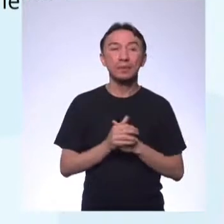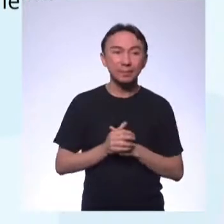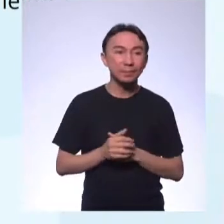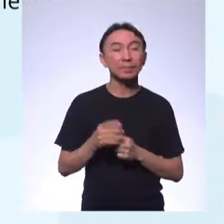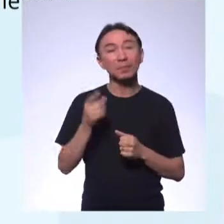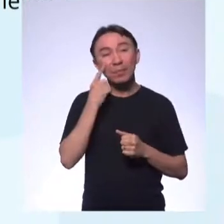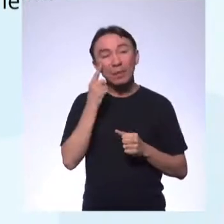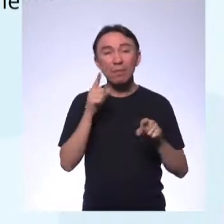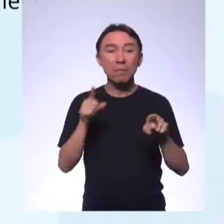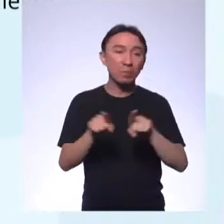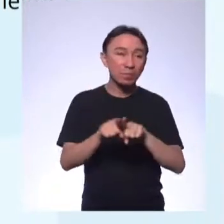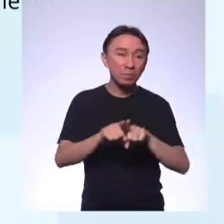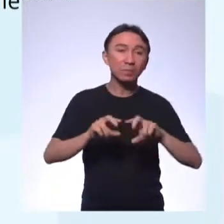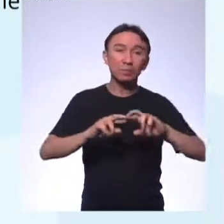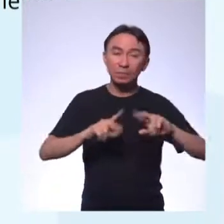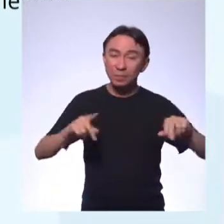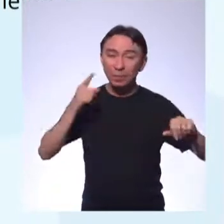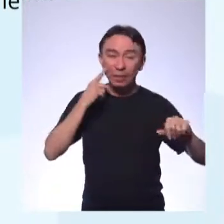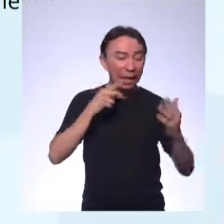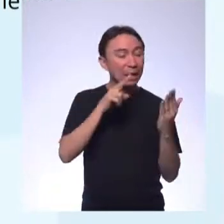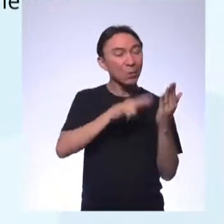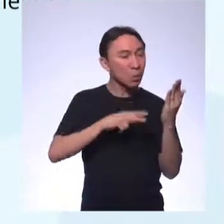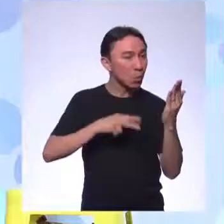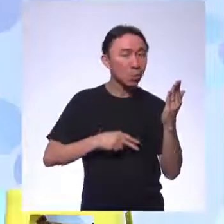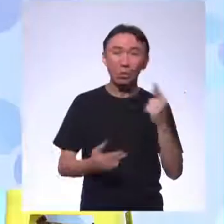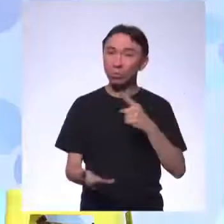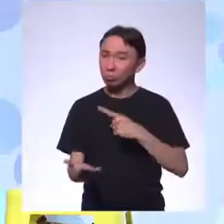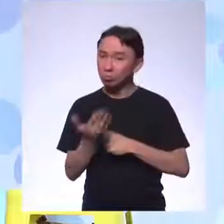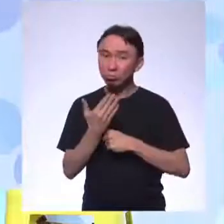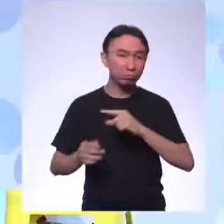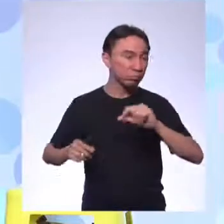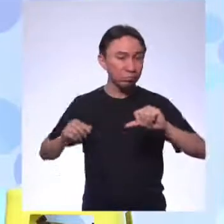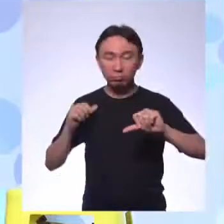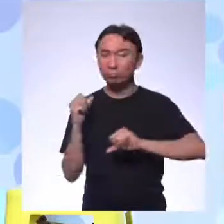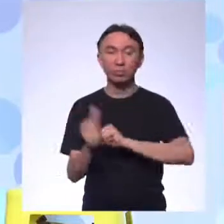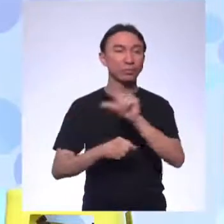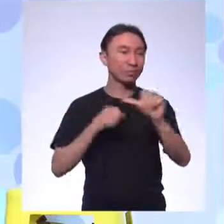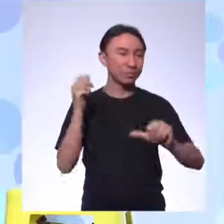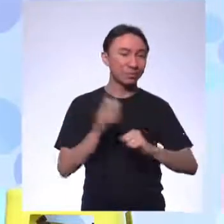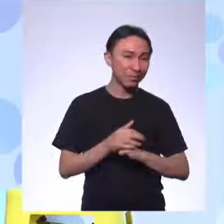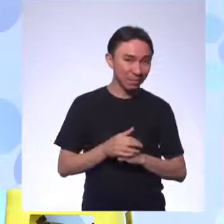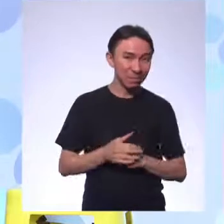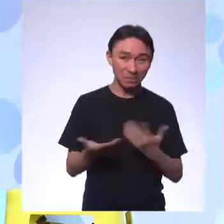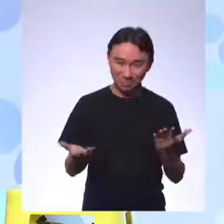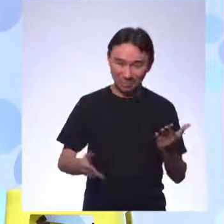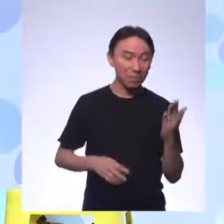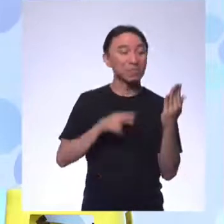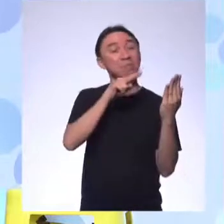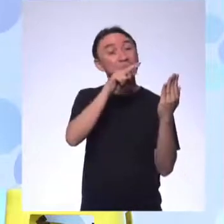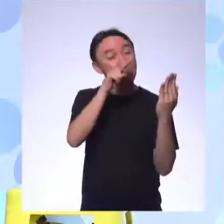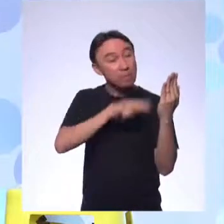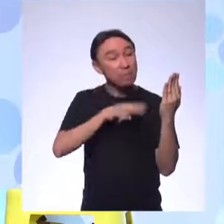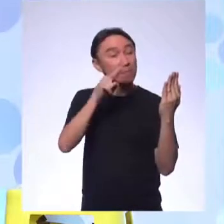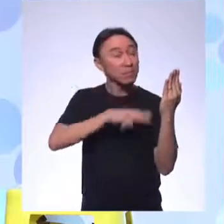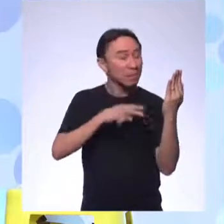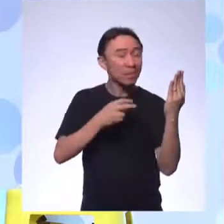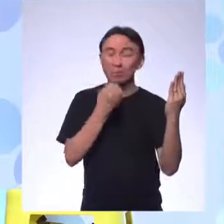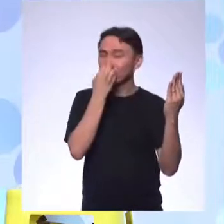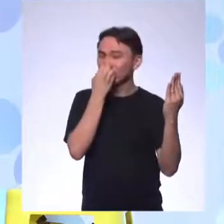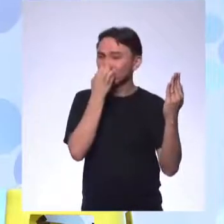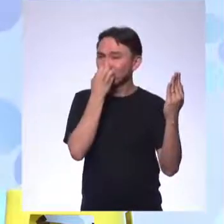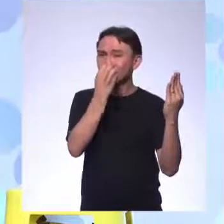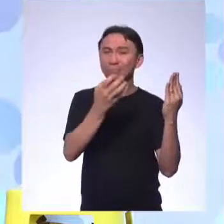poder transformador da leitura. Então, não é à toa que comecei exaltando a leitura, falando, olha, que é muito bom ler.